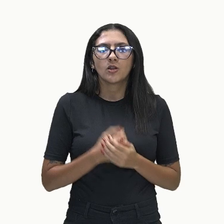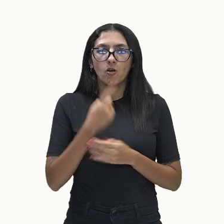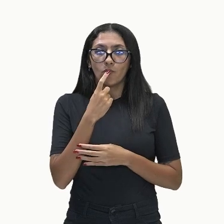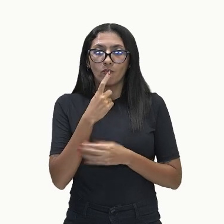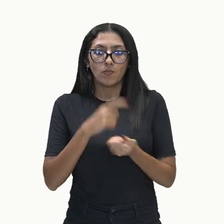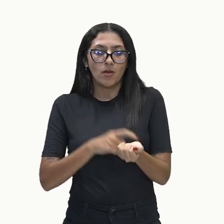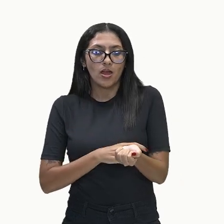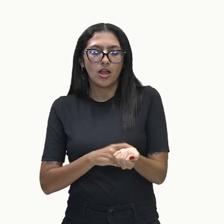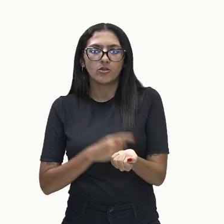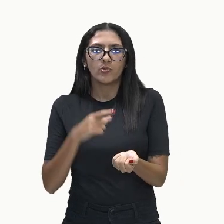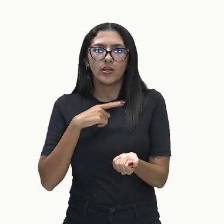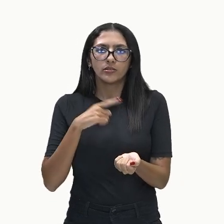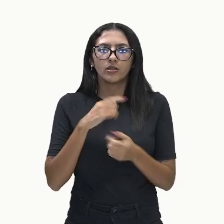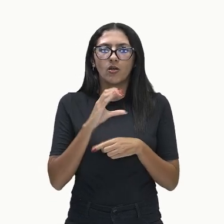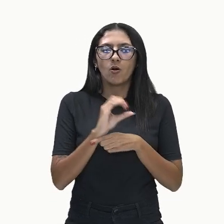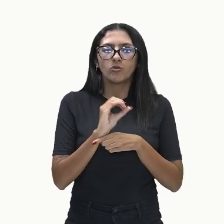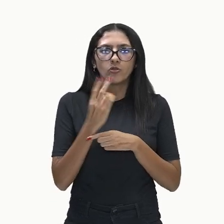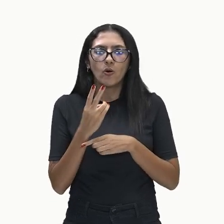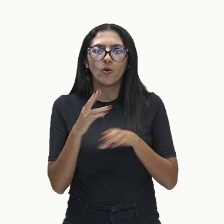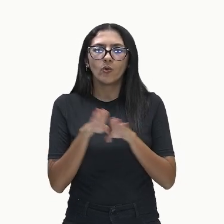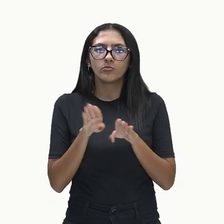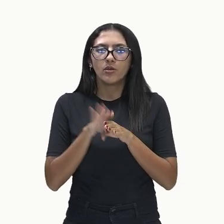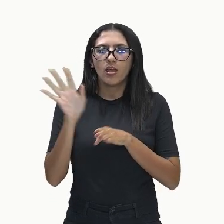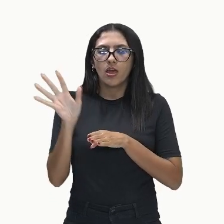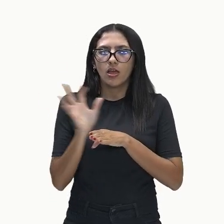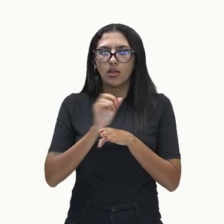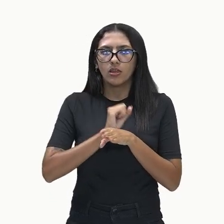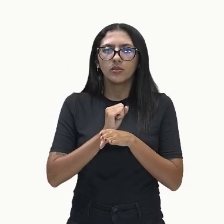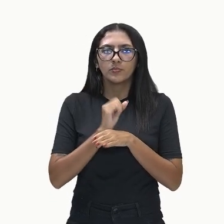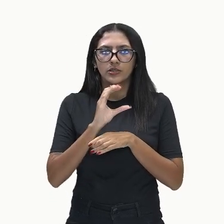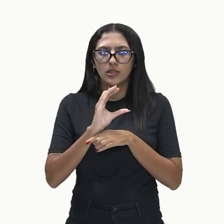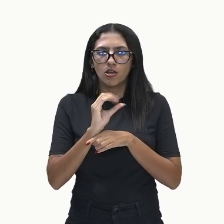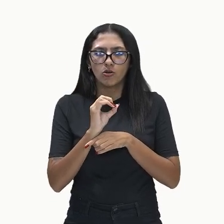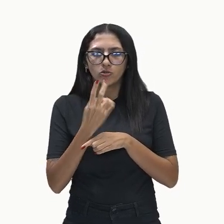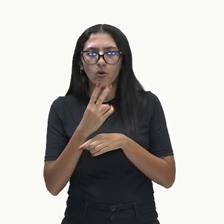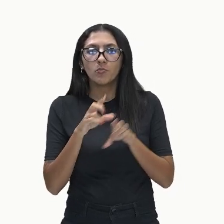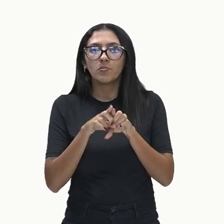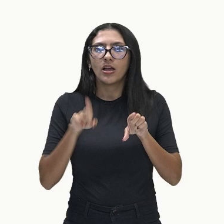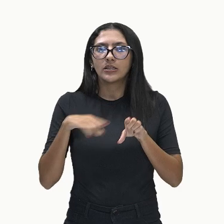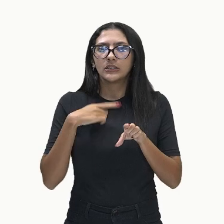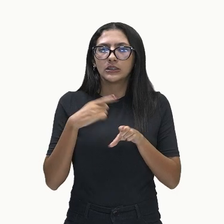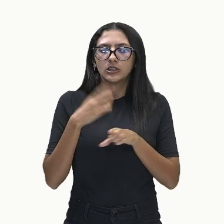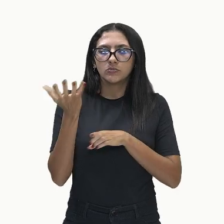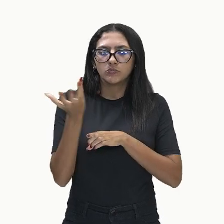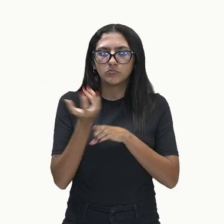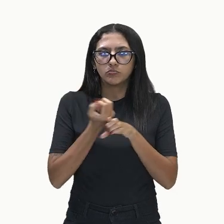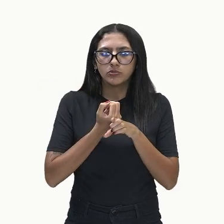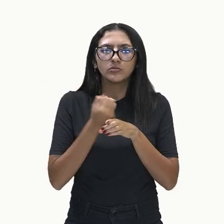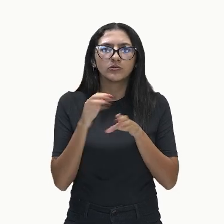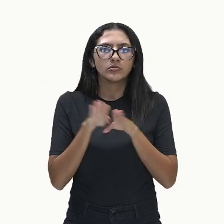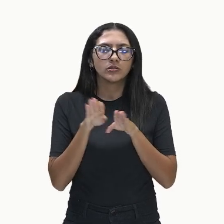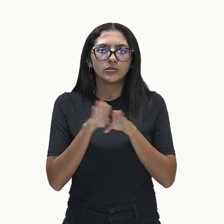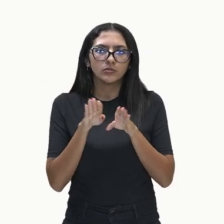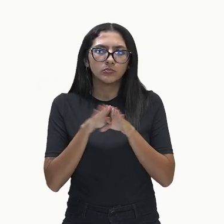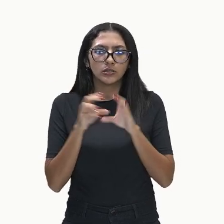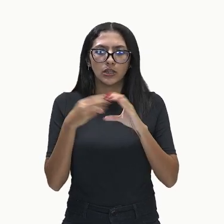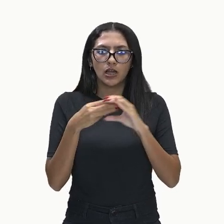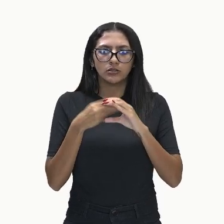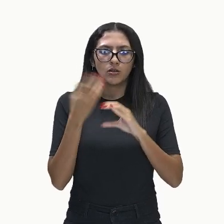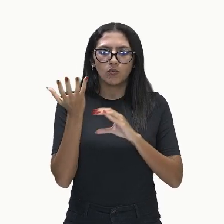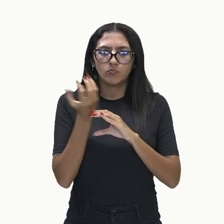leva oxigênio, recebe o gás carbônico, mas também recolhe do processo celular